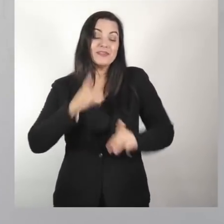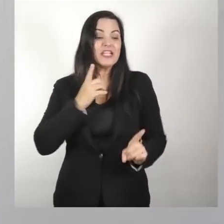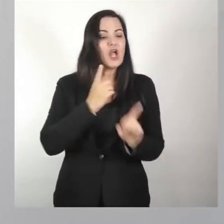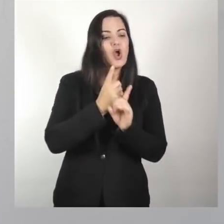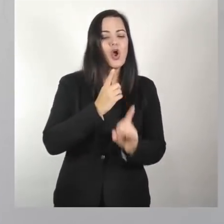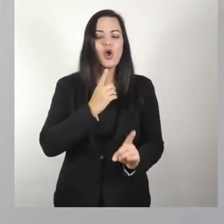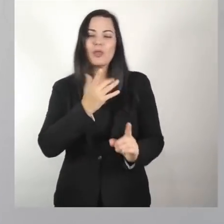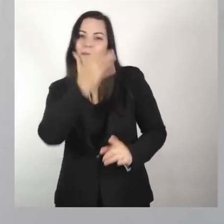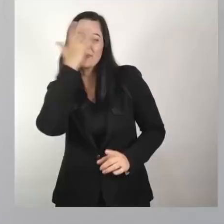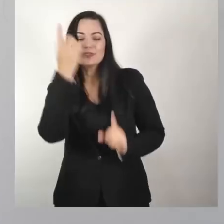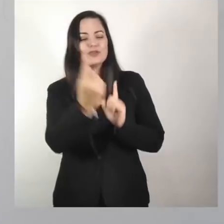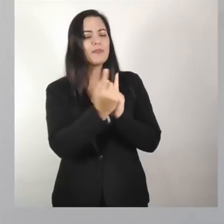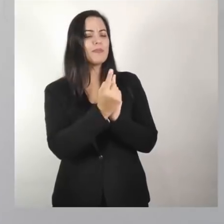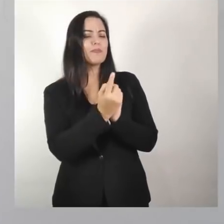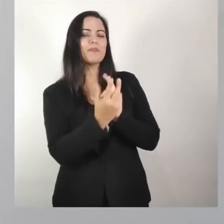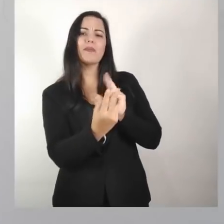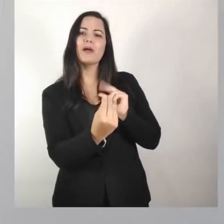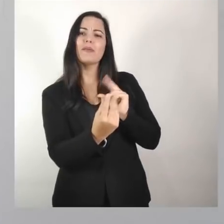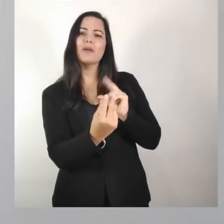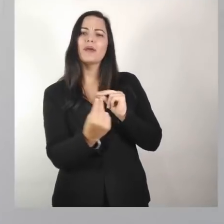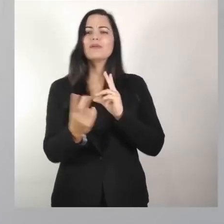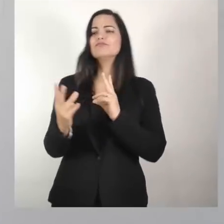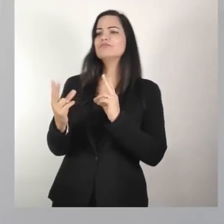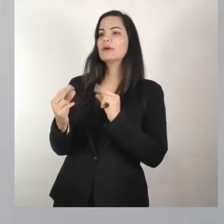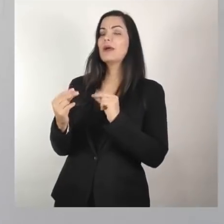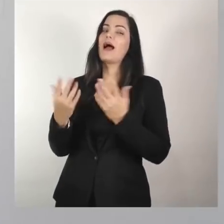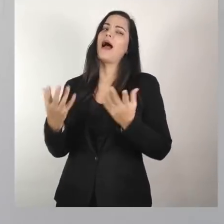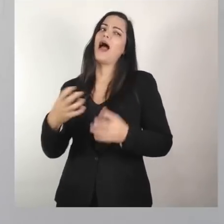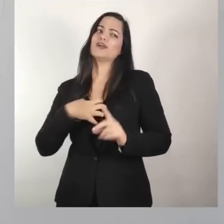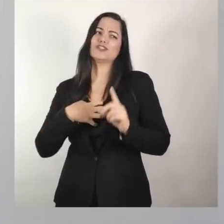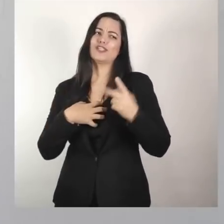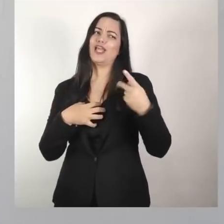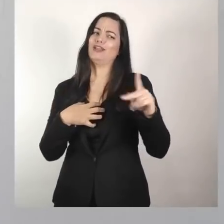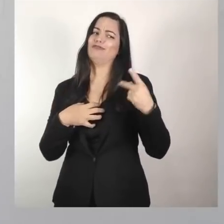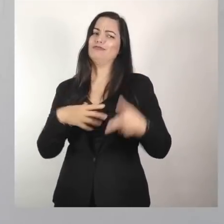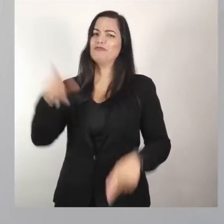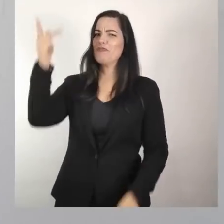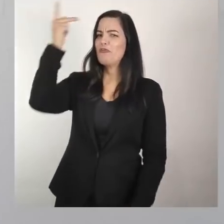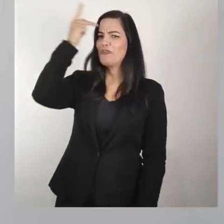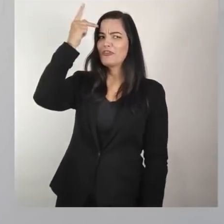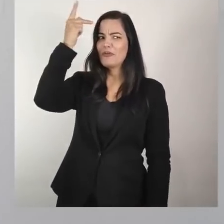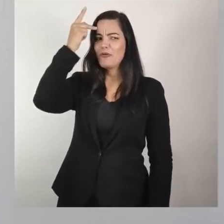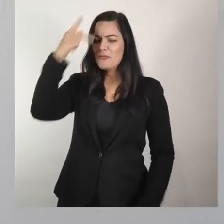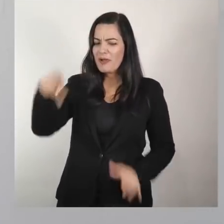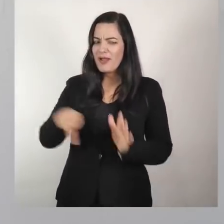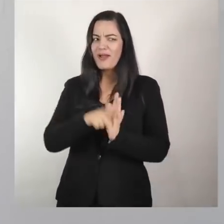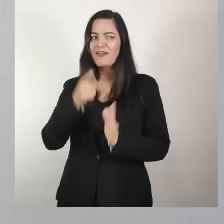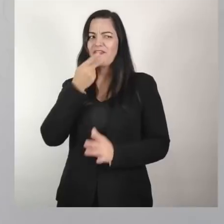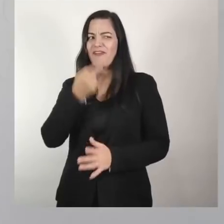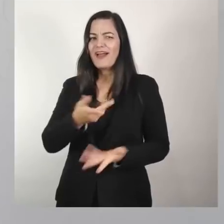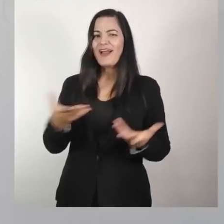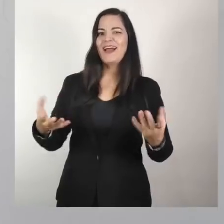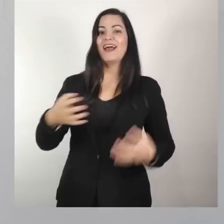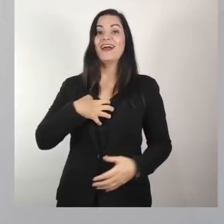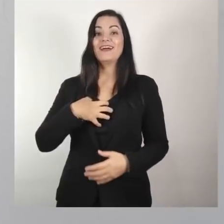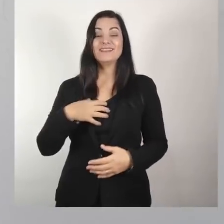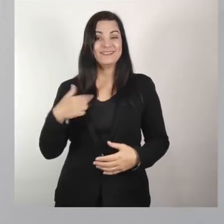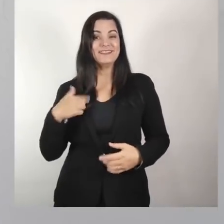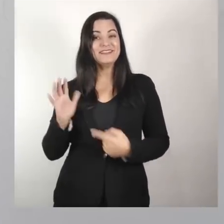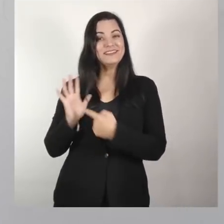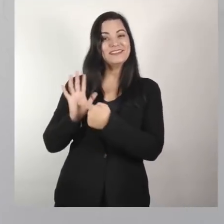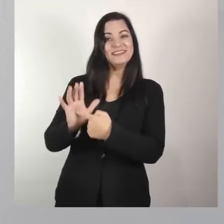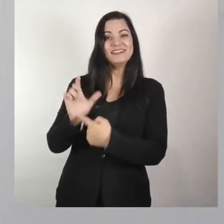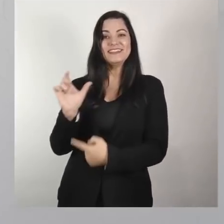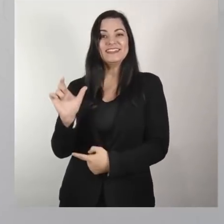com outras pessoas, logo elas já falam: "Ih, isso é jeito de paulista falar". Então eu trouxe